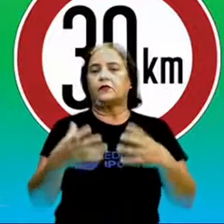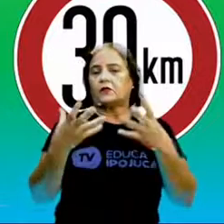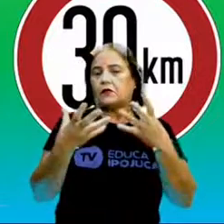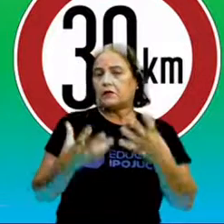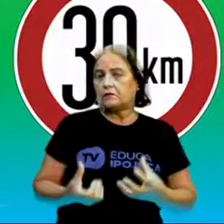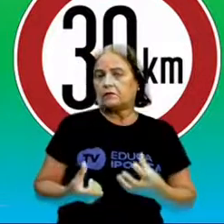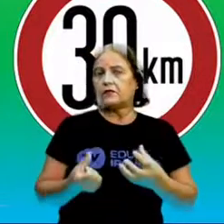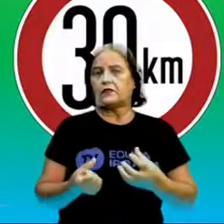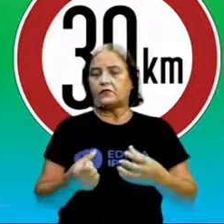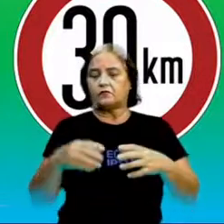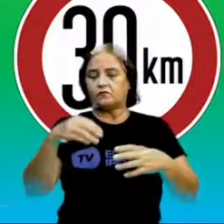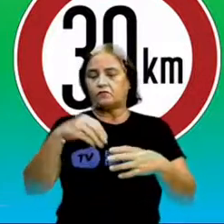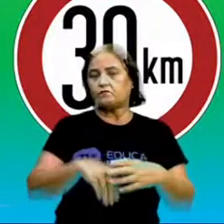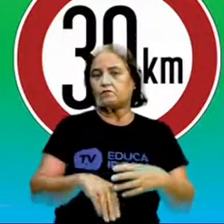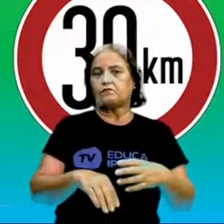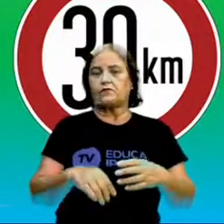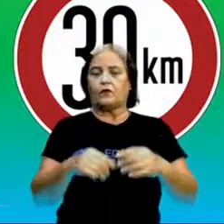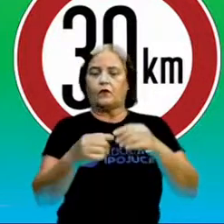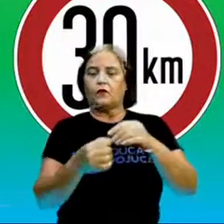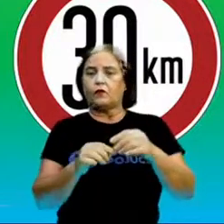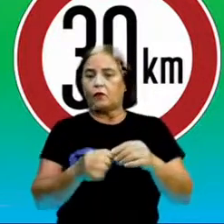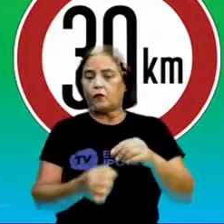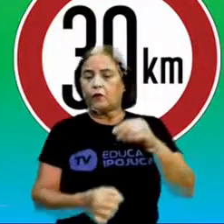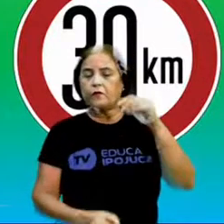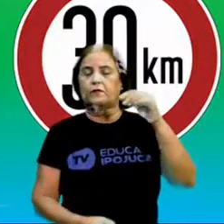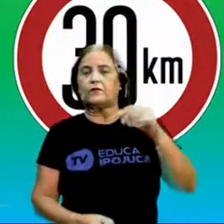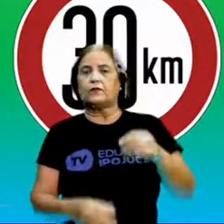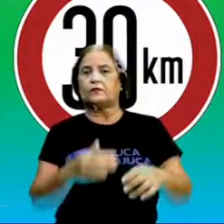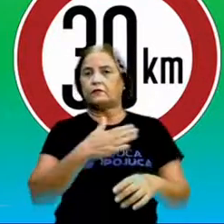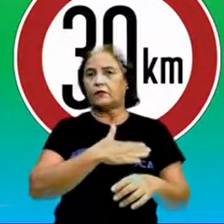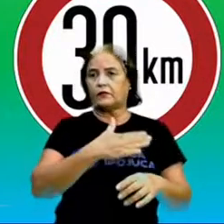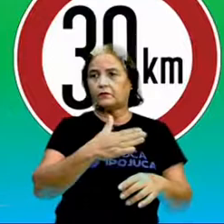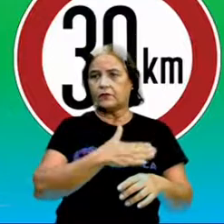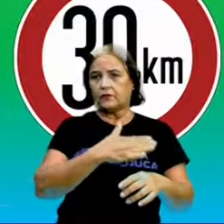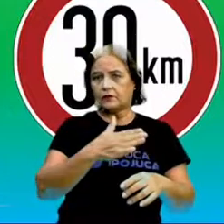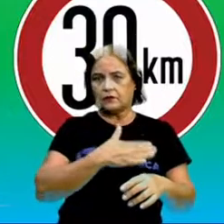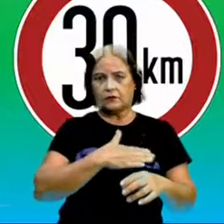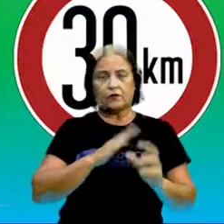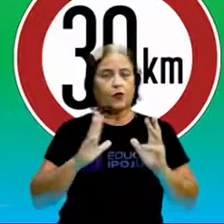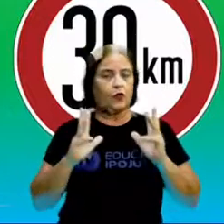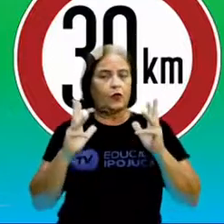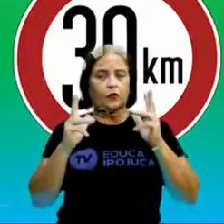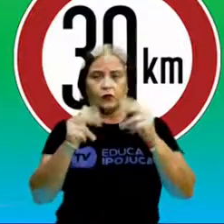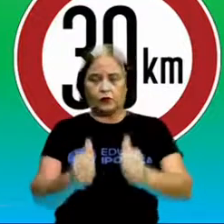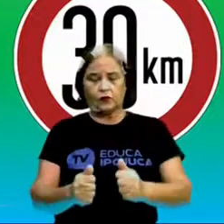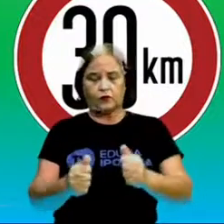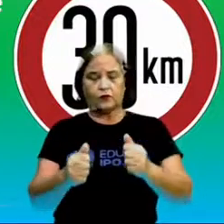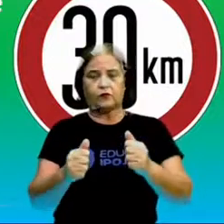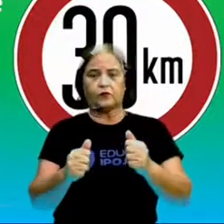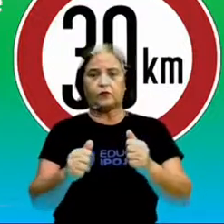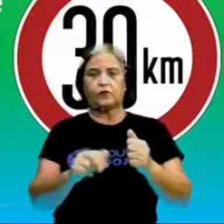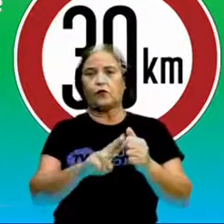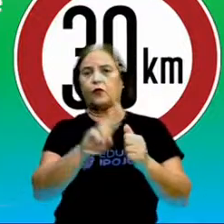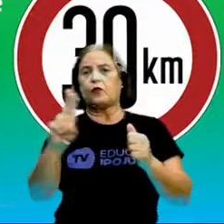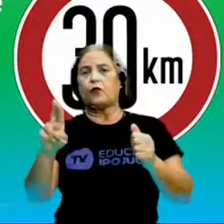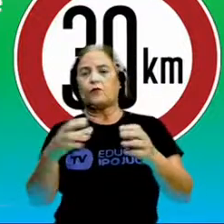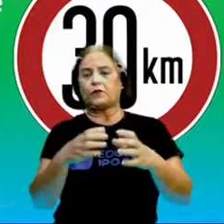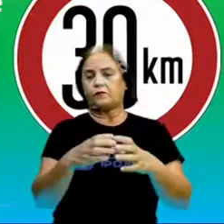capacidade, comprimento, batimentos cardíacos, tudo isso são